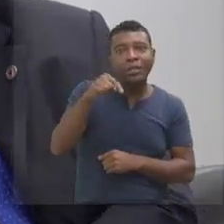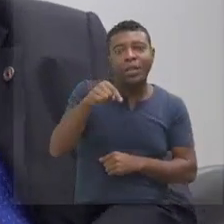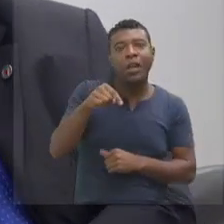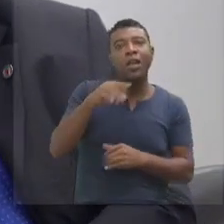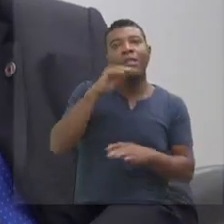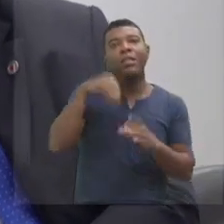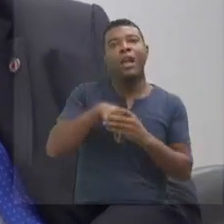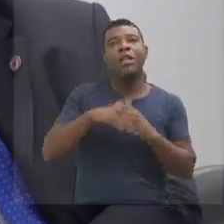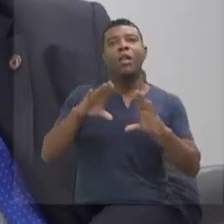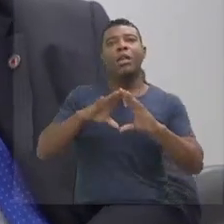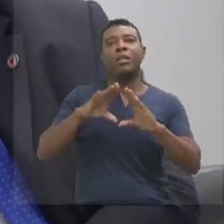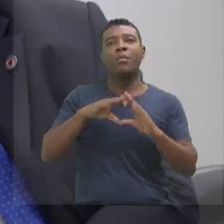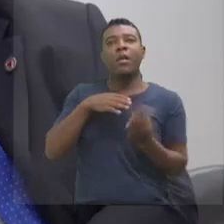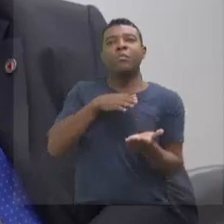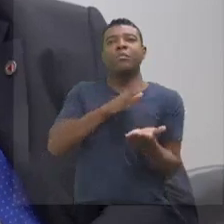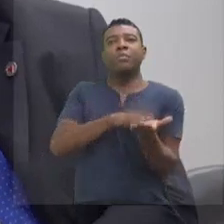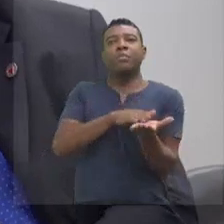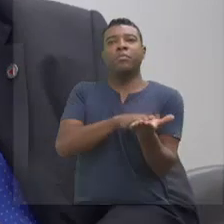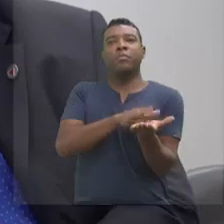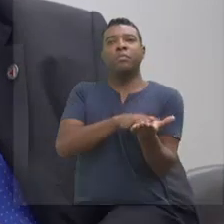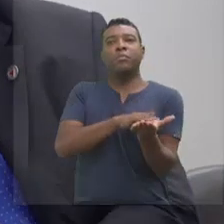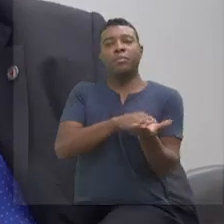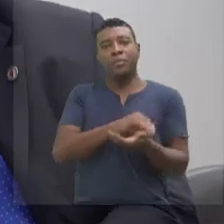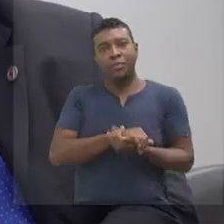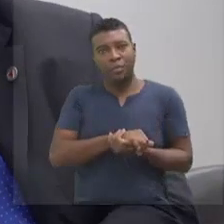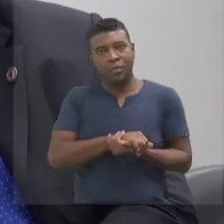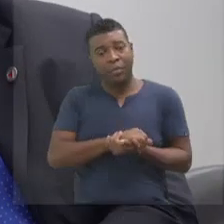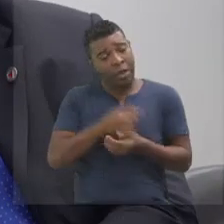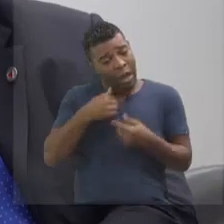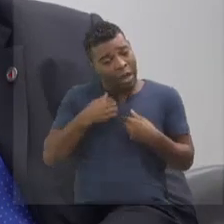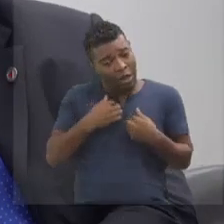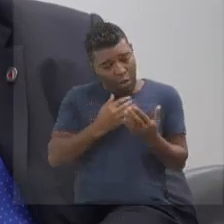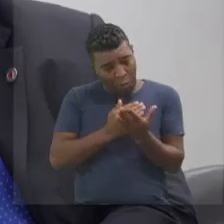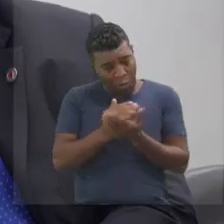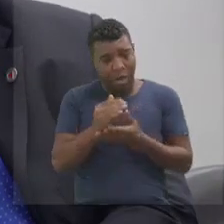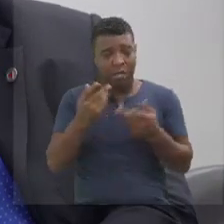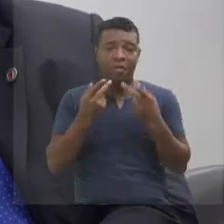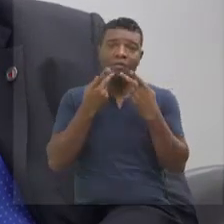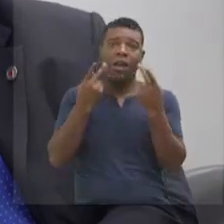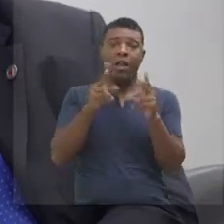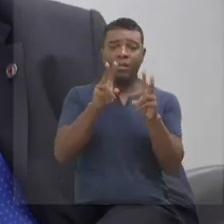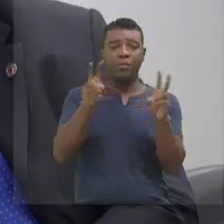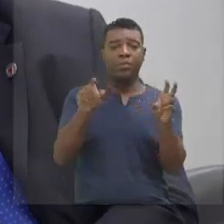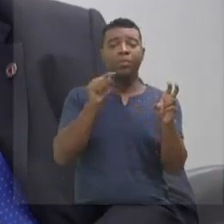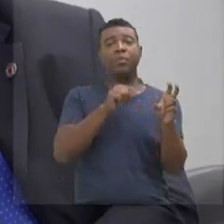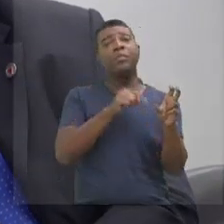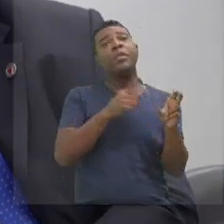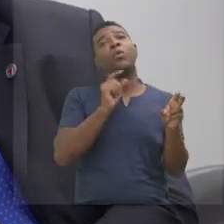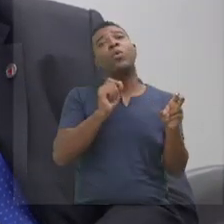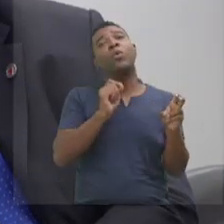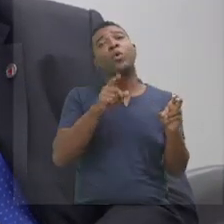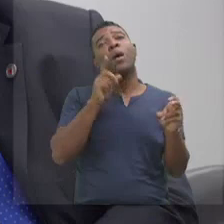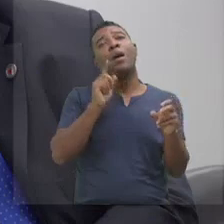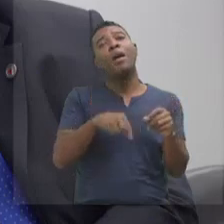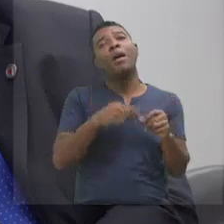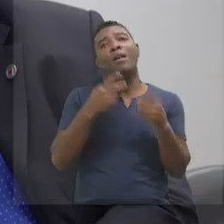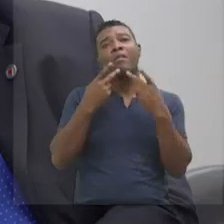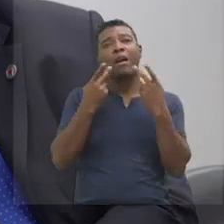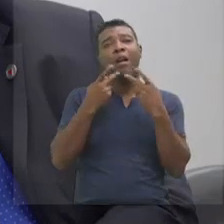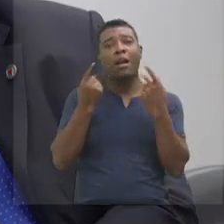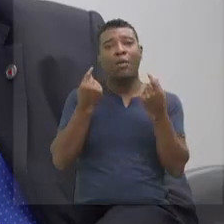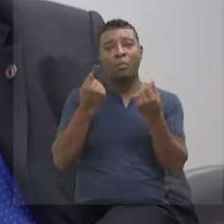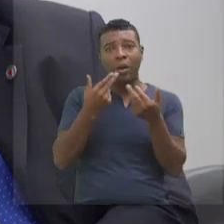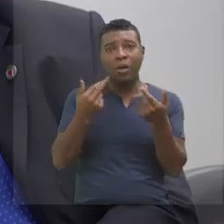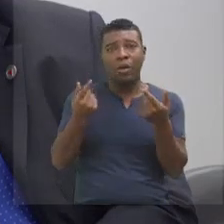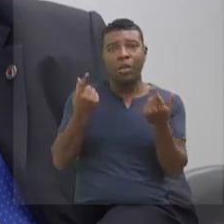Assembleia fiscaliza inicia a minha fala secretária tornando público algo que o senhor me